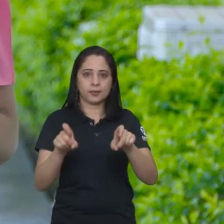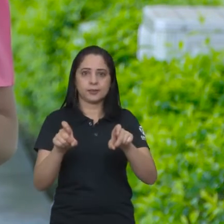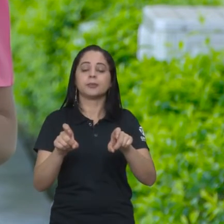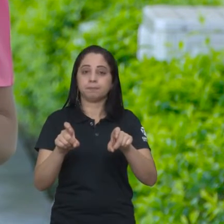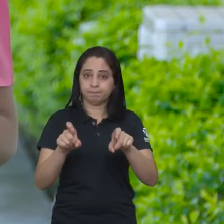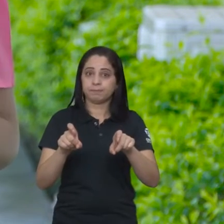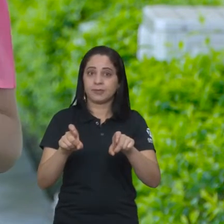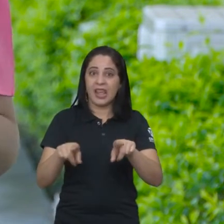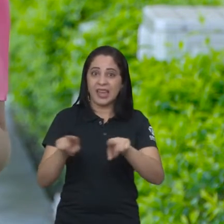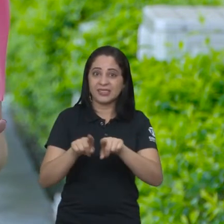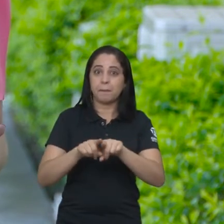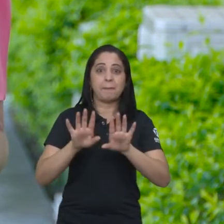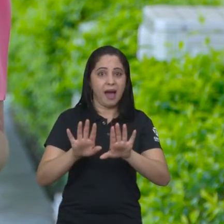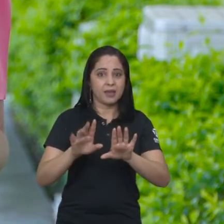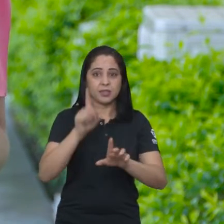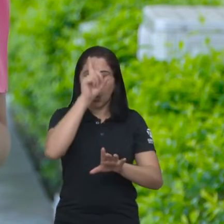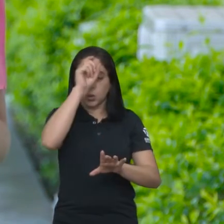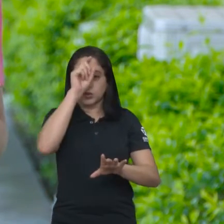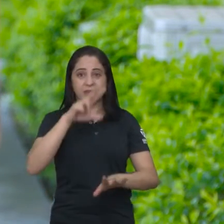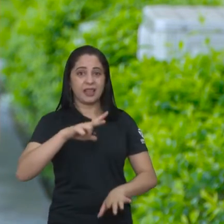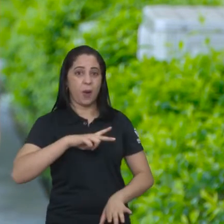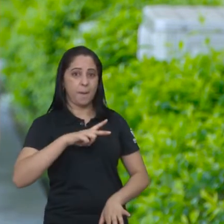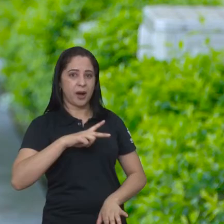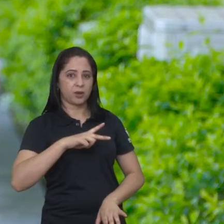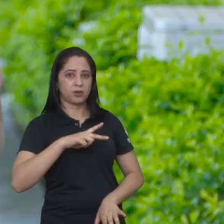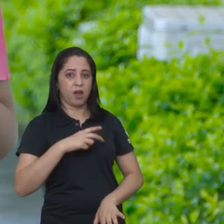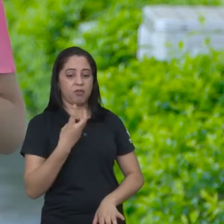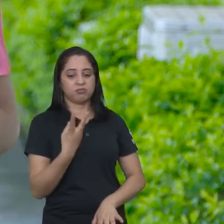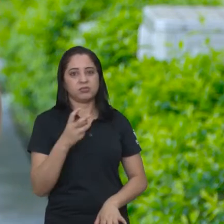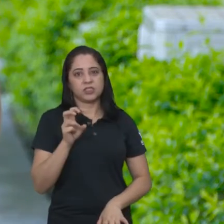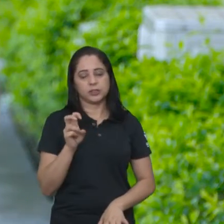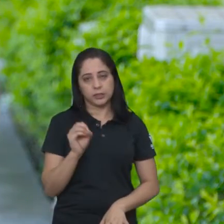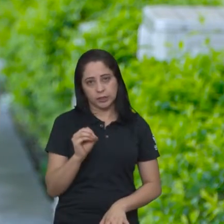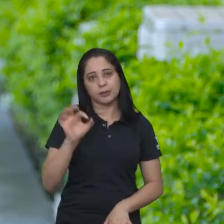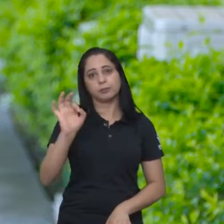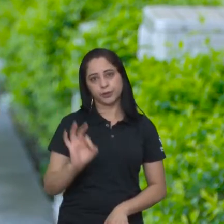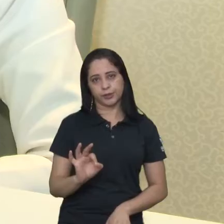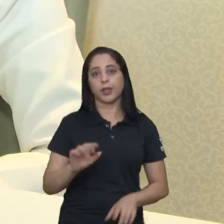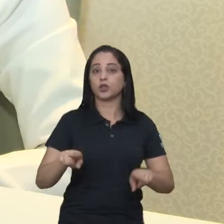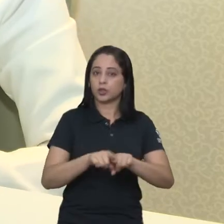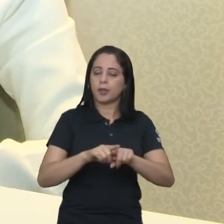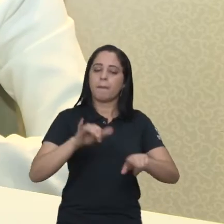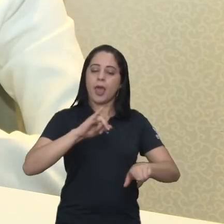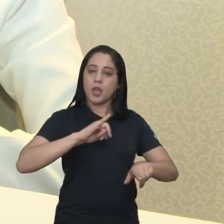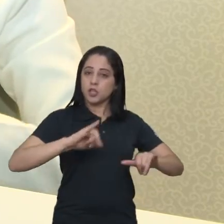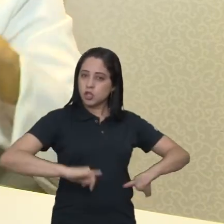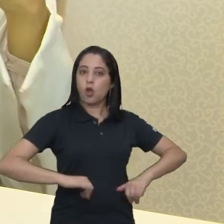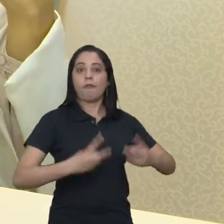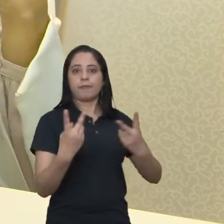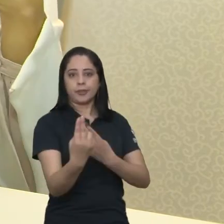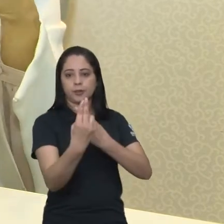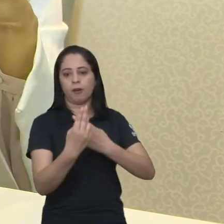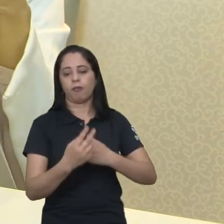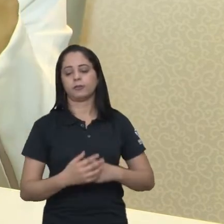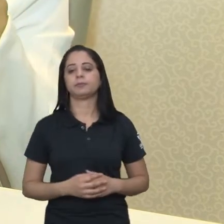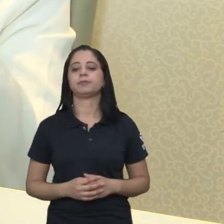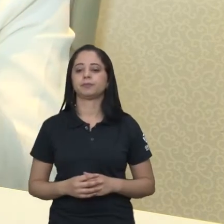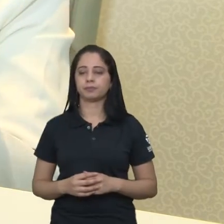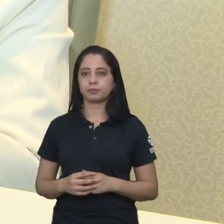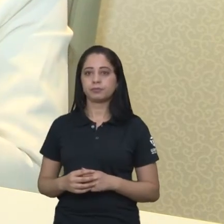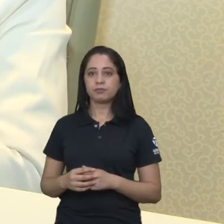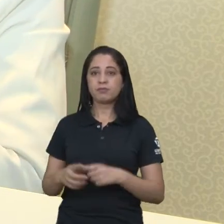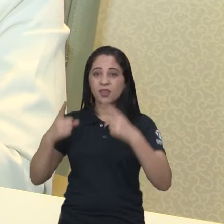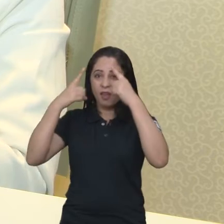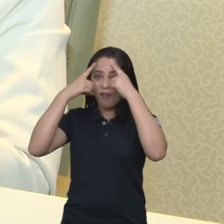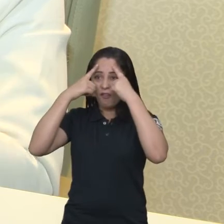pesquisa apontou que na rede particular o índice é de 30%. A violência obstétrica, ela é